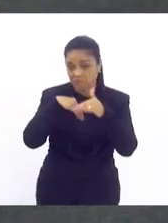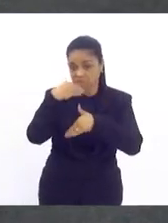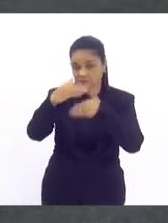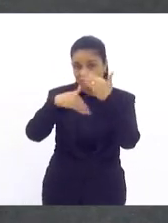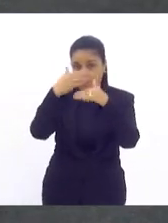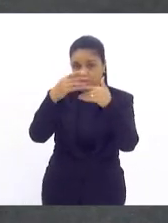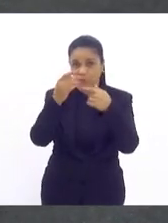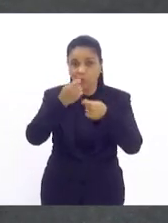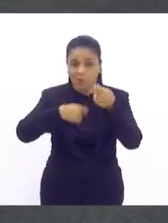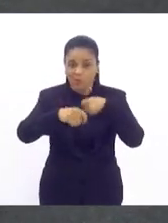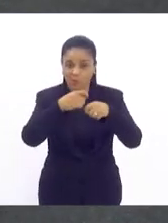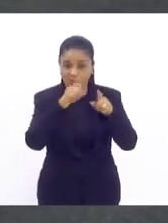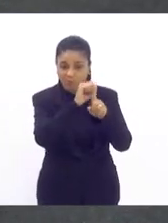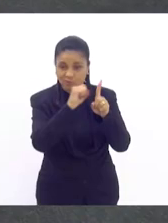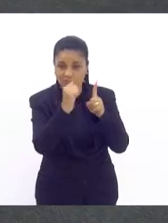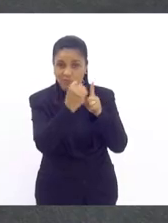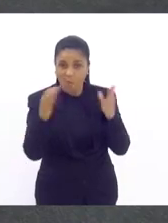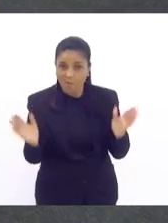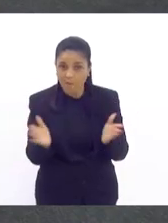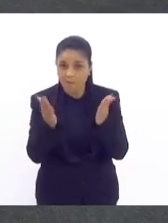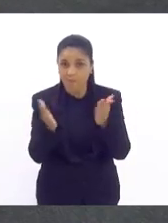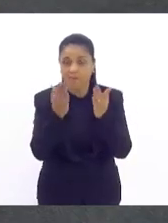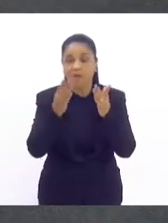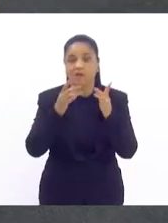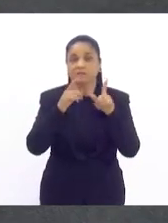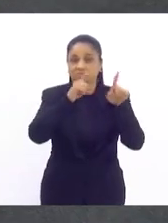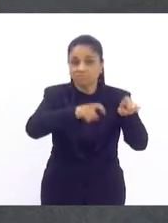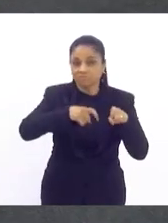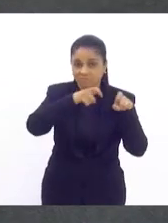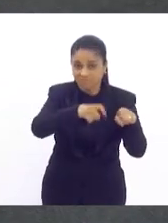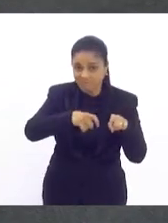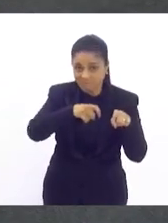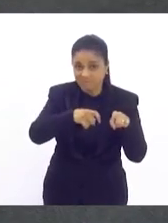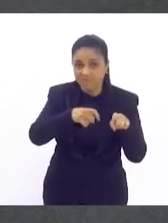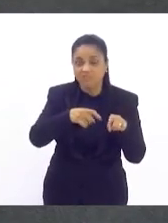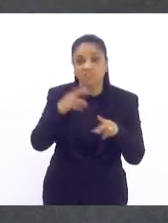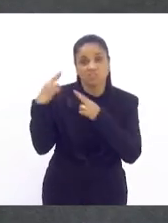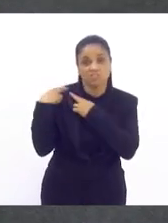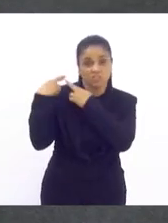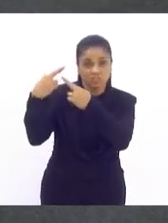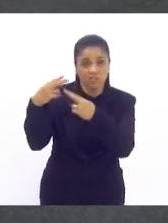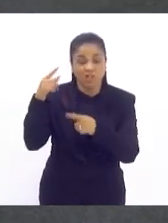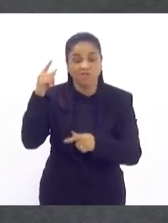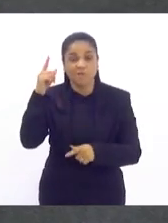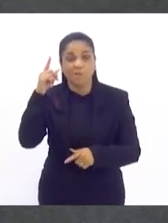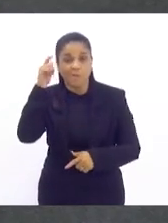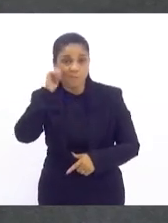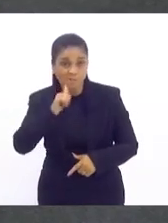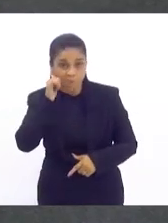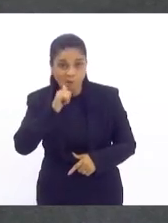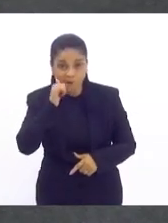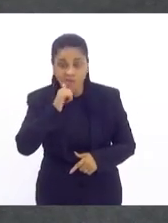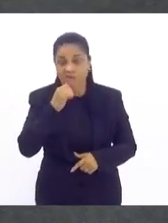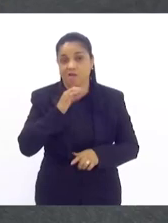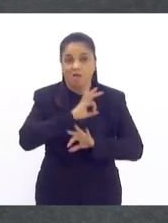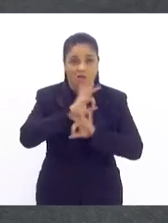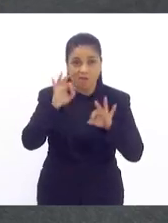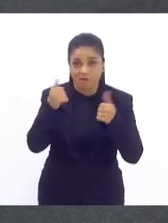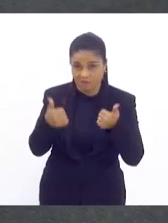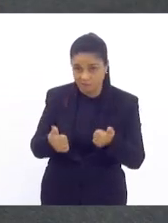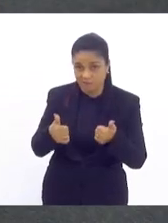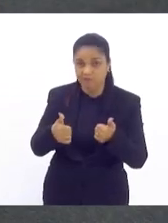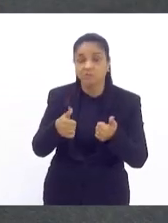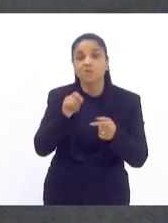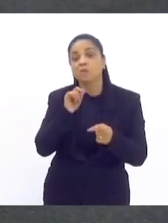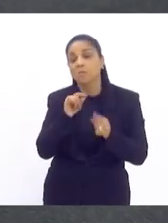econômico e social de estabelecimentos rurais chefiados por mulheres é extremamente meritório Ainda mais quando oferece